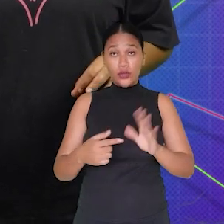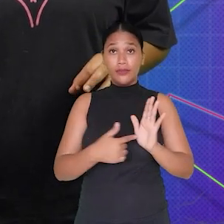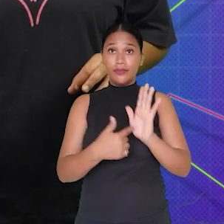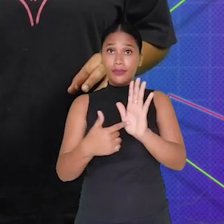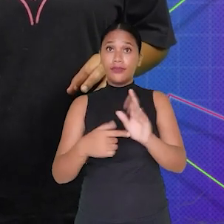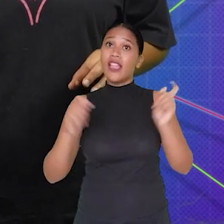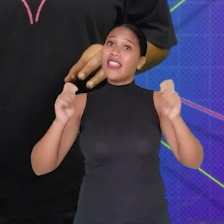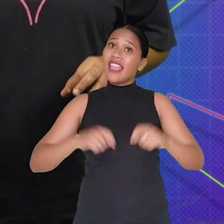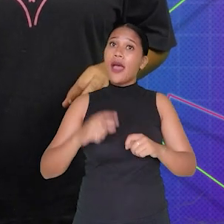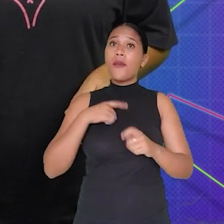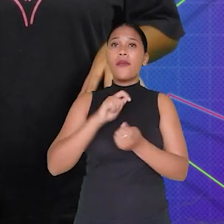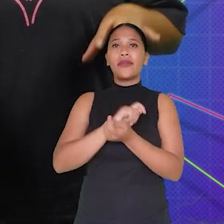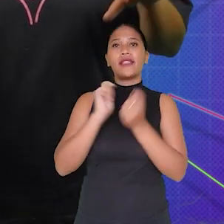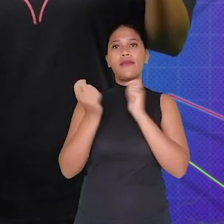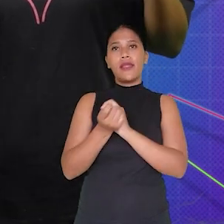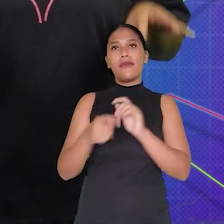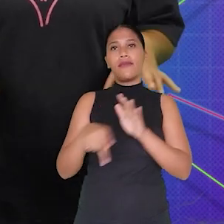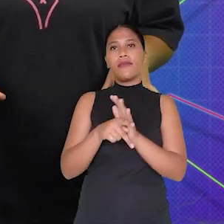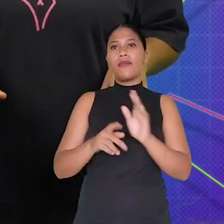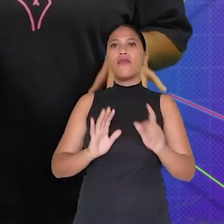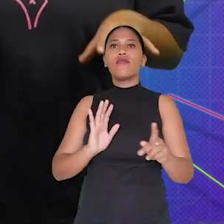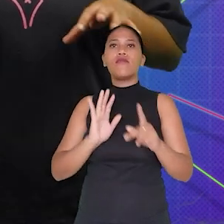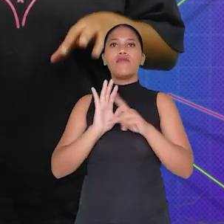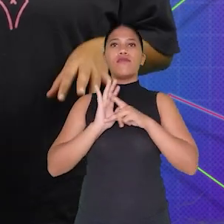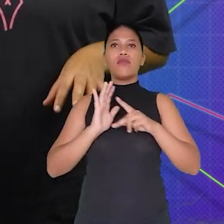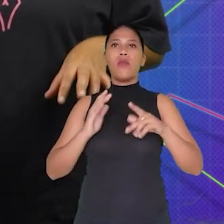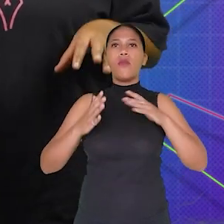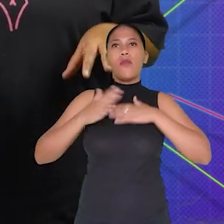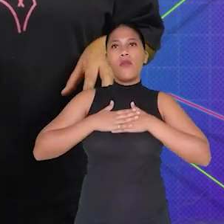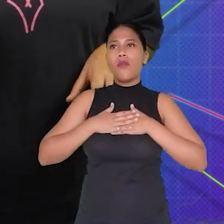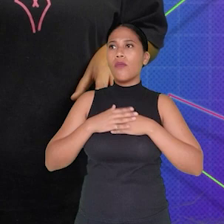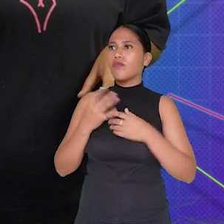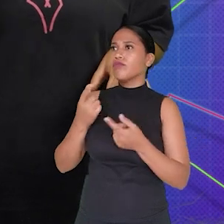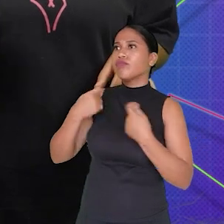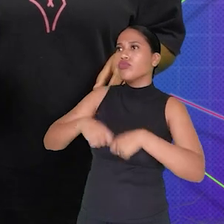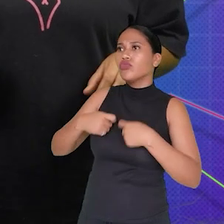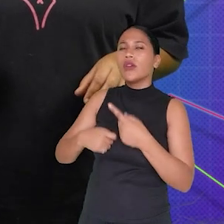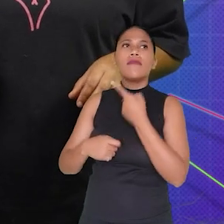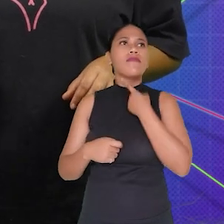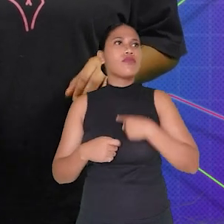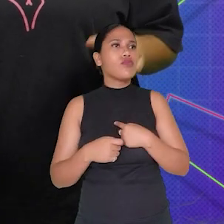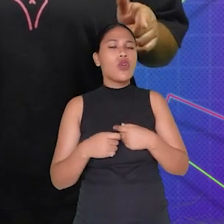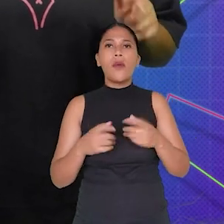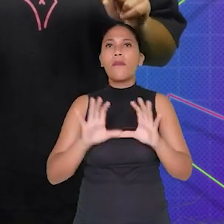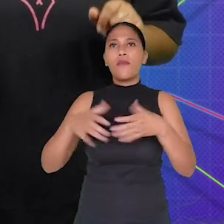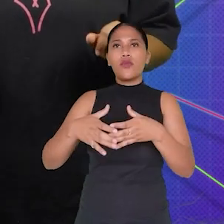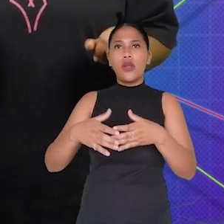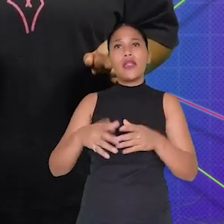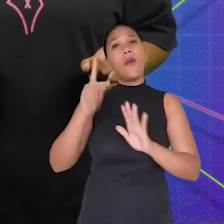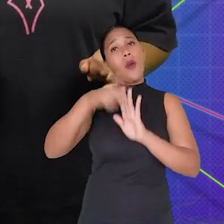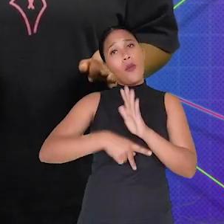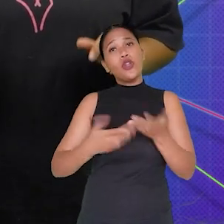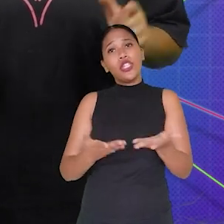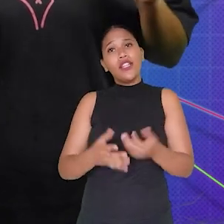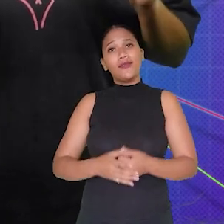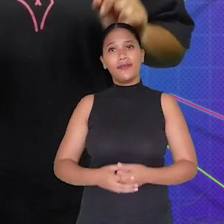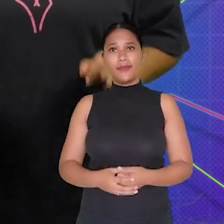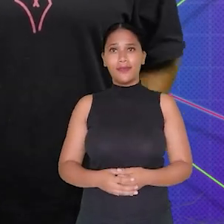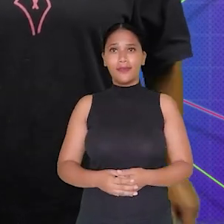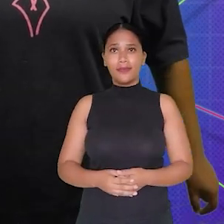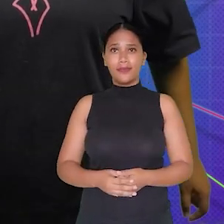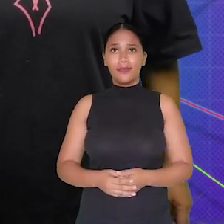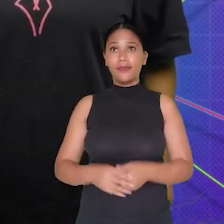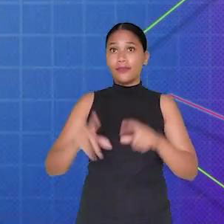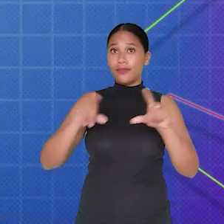dessas metodologias ágeis pode ser adaptada e personalizada para atender às necessidades específicas da equipe de desenvolvimento e do